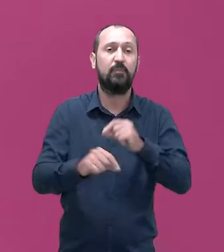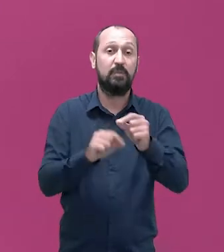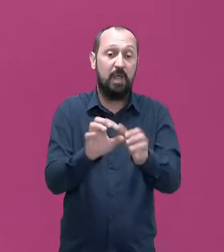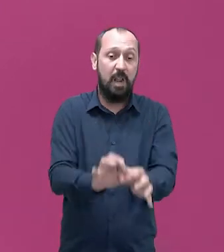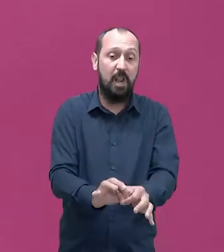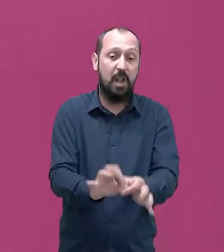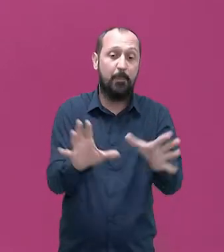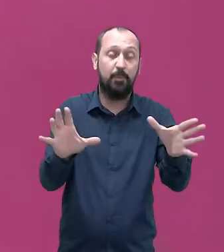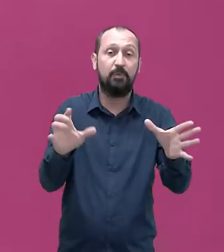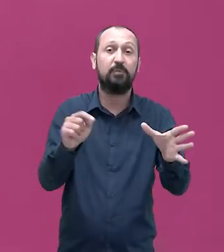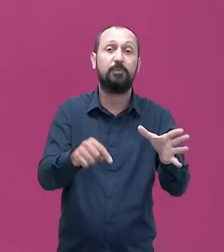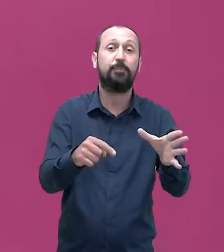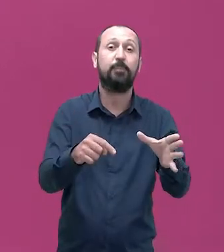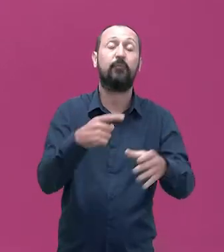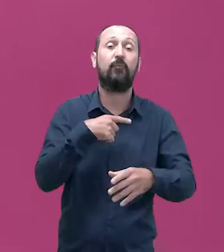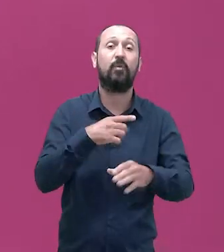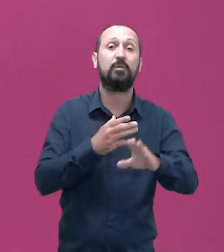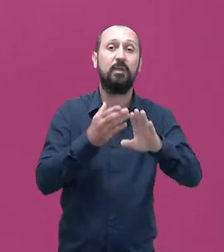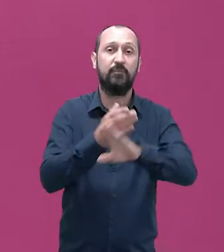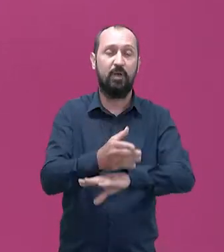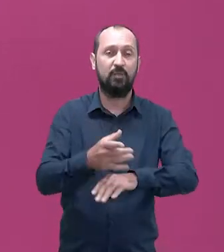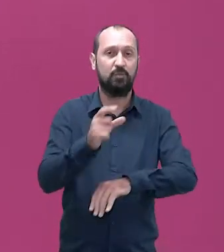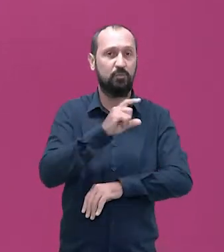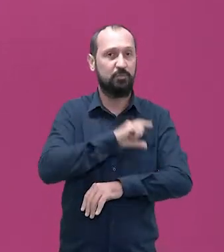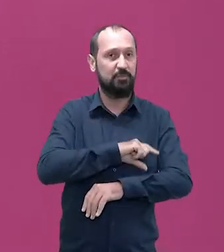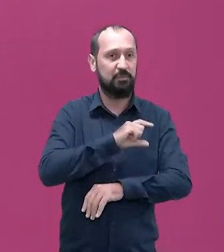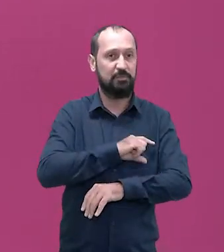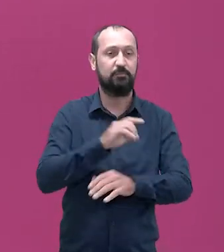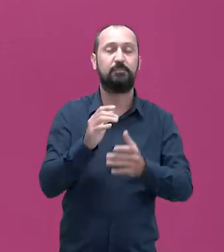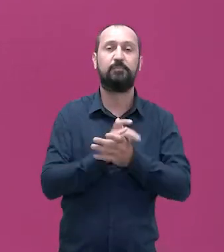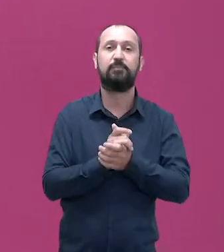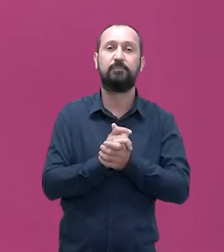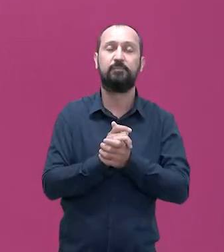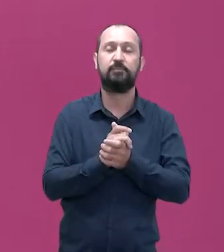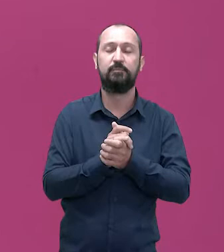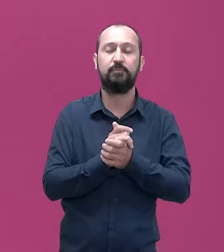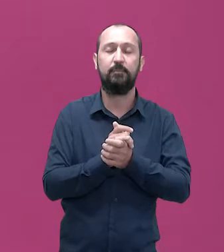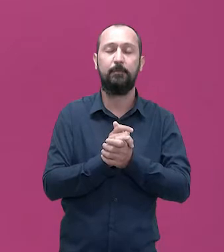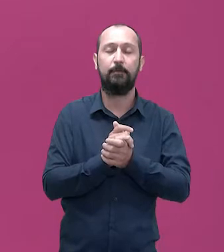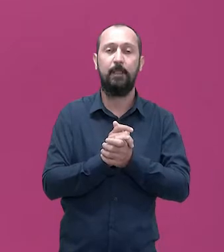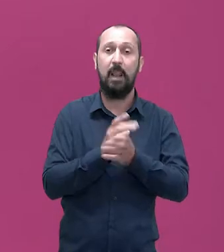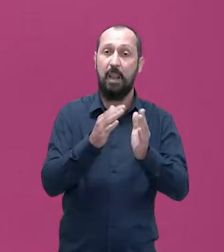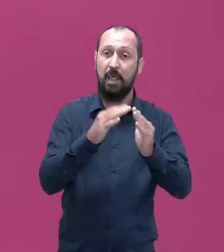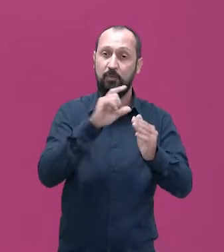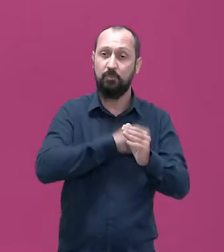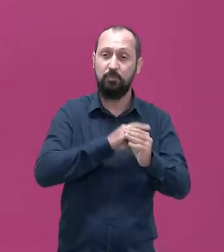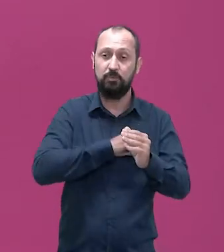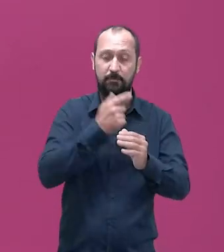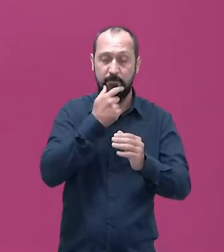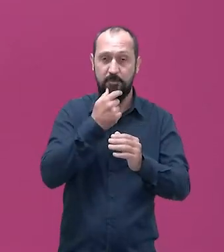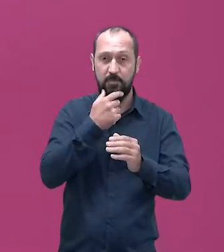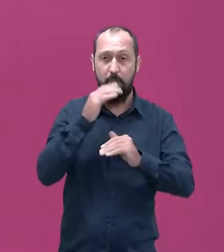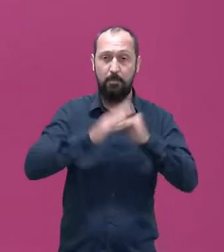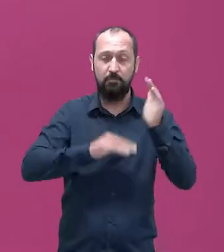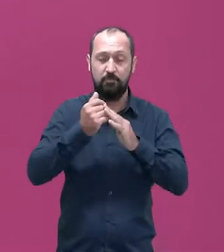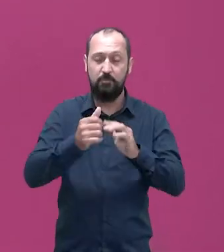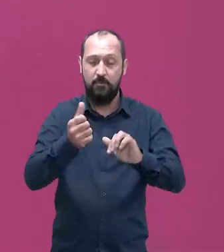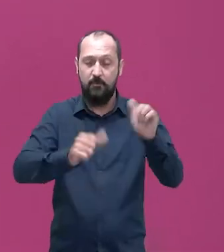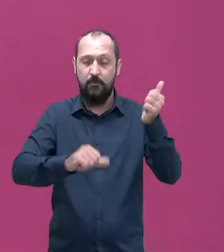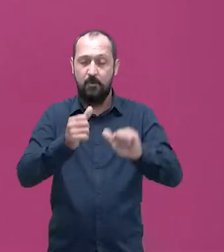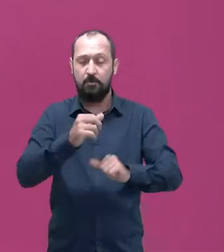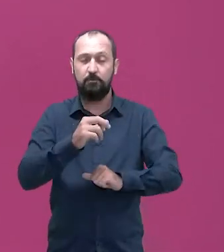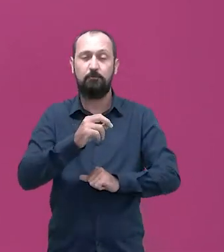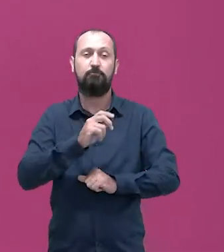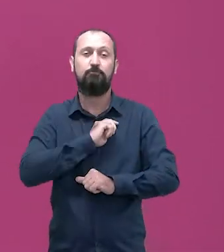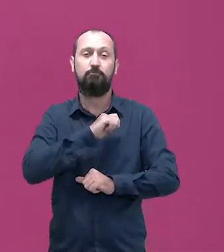você pega uma autorização para você ir ao Detran. O Detran você tem que passar por um inspetor veicular.